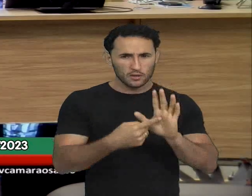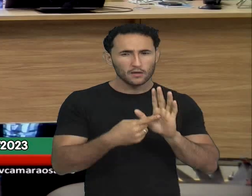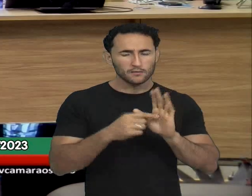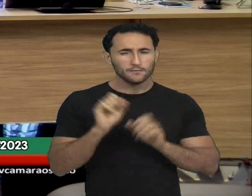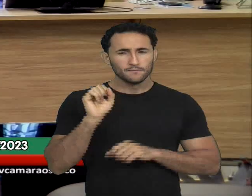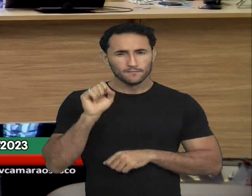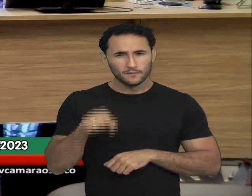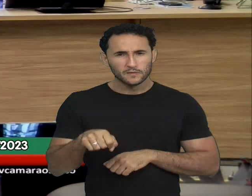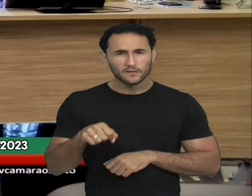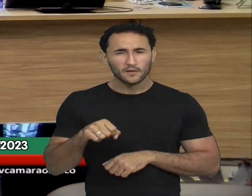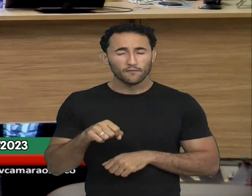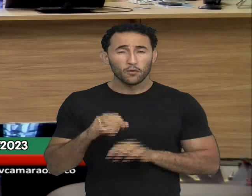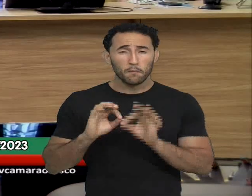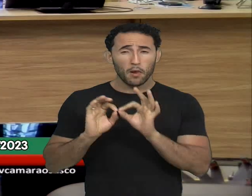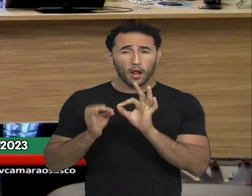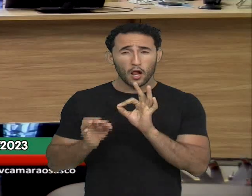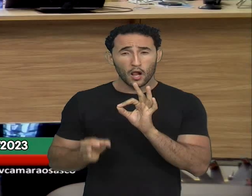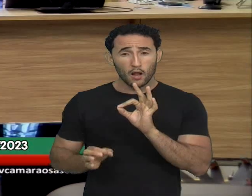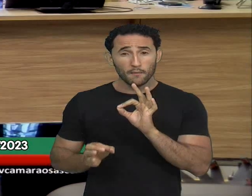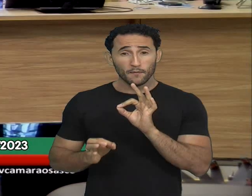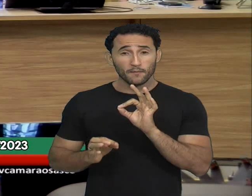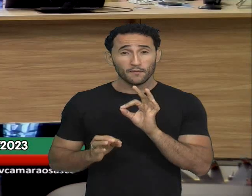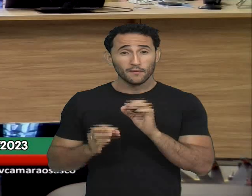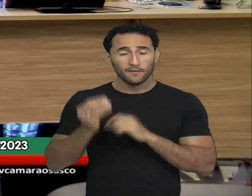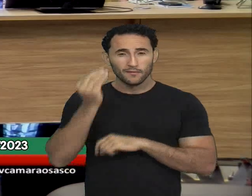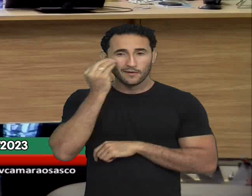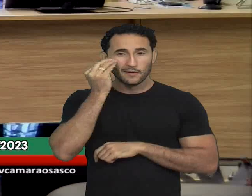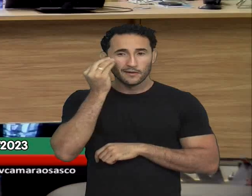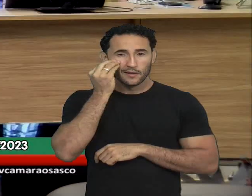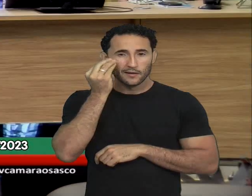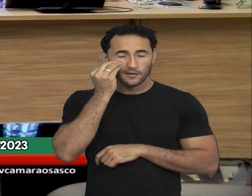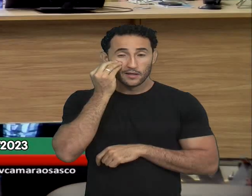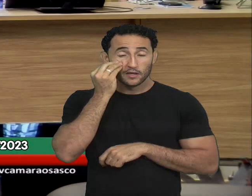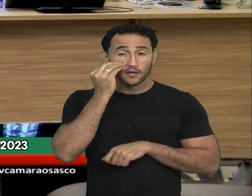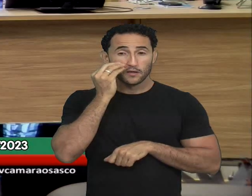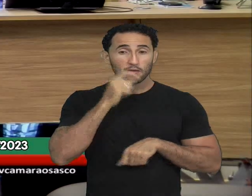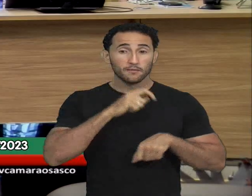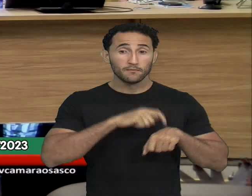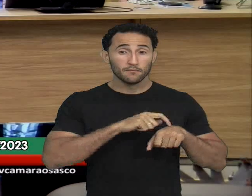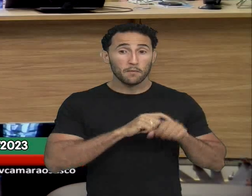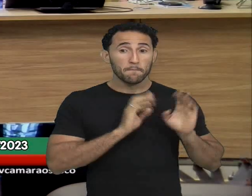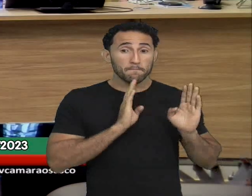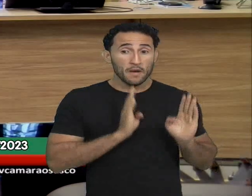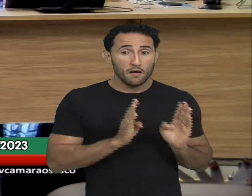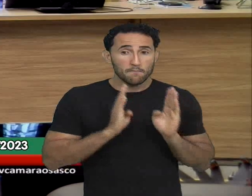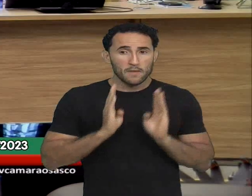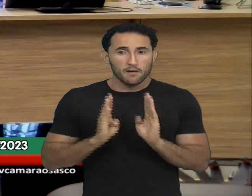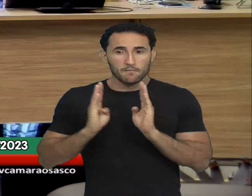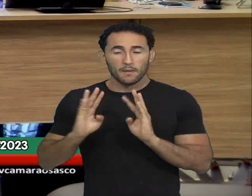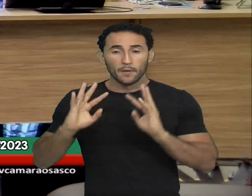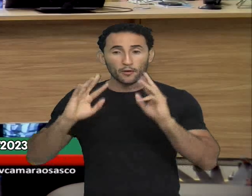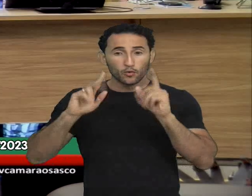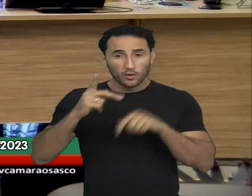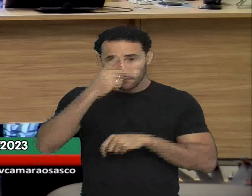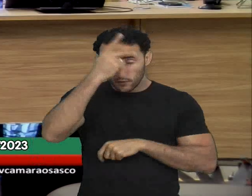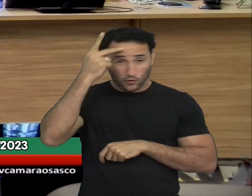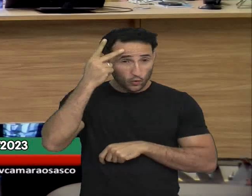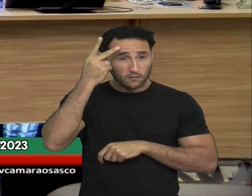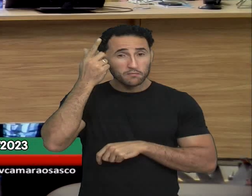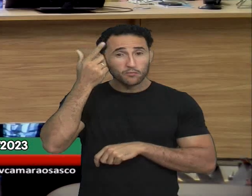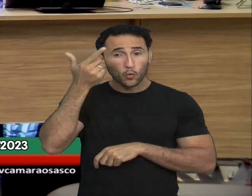foi um pouquinho longo, mas vamos fazer em bloco, para que podemos passar realmente, para que todos possam ter conhecimento,